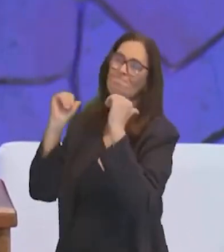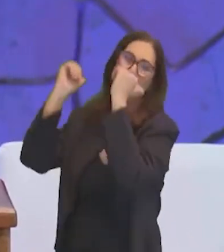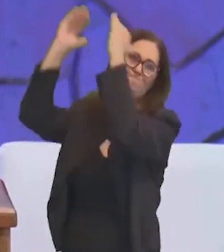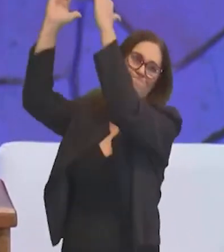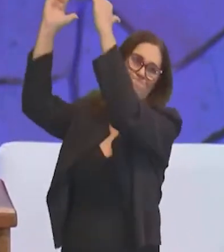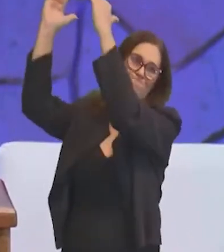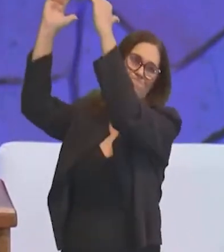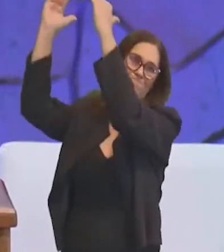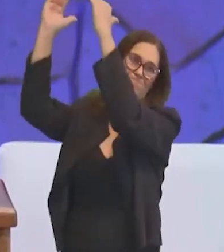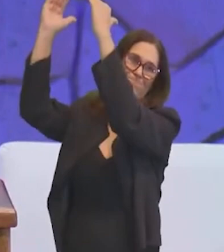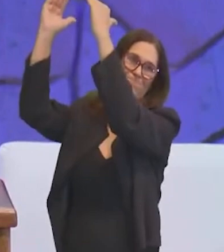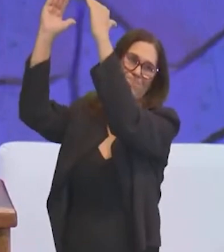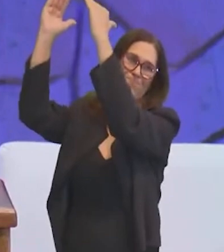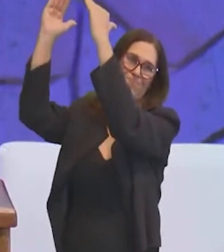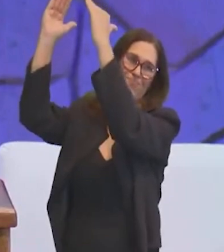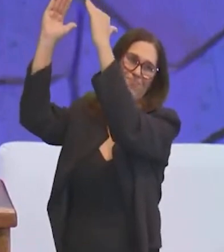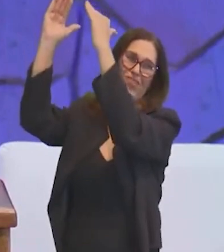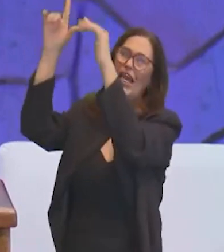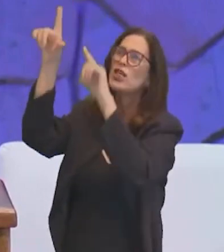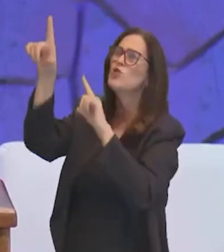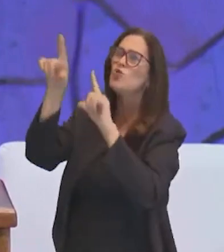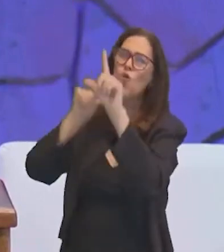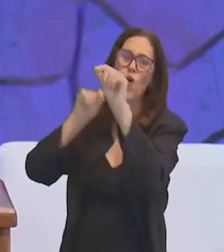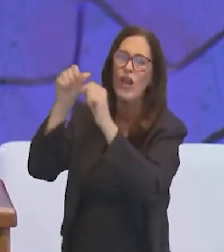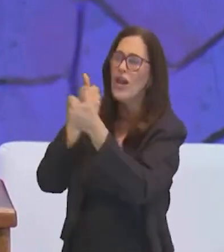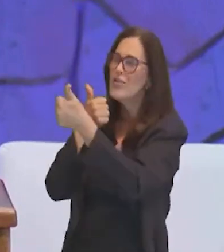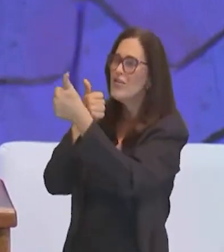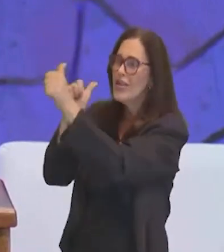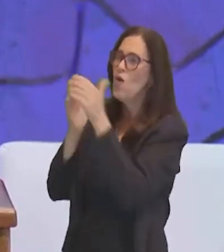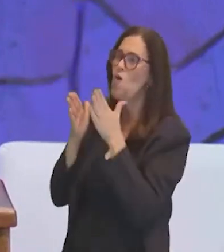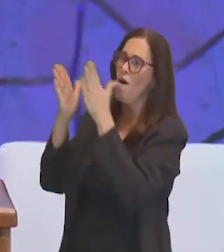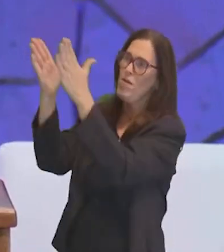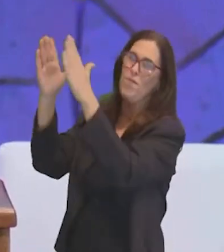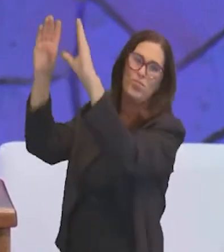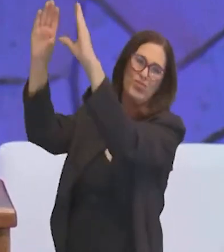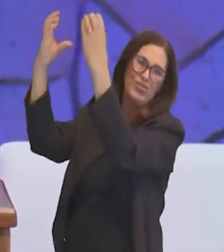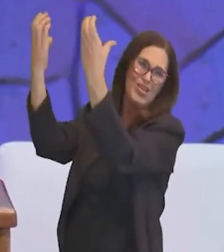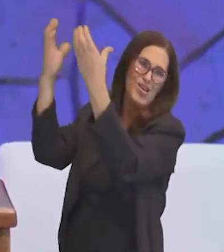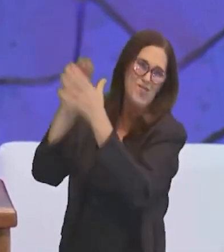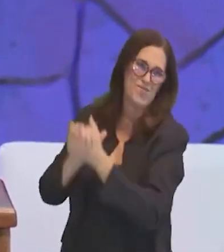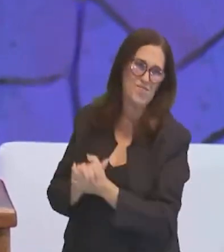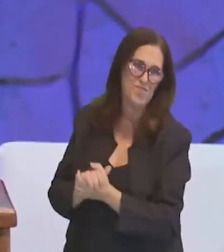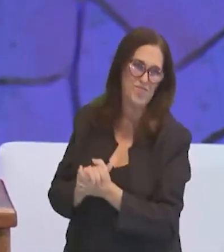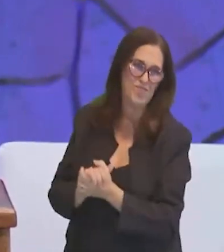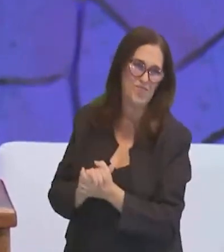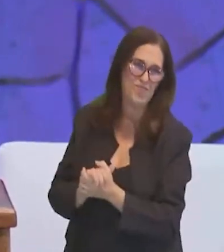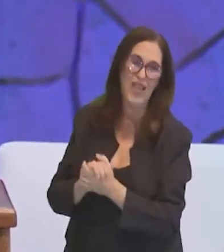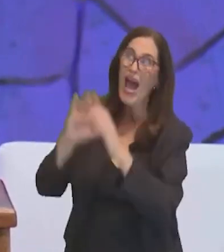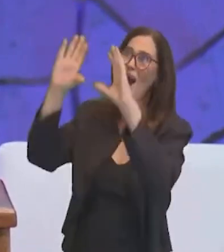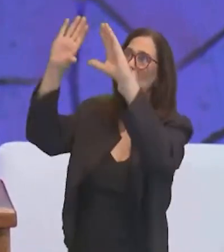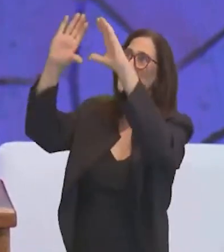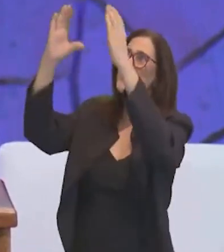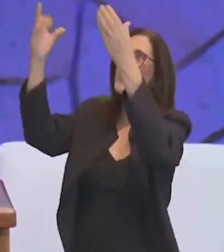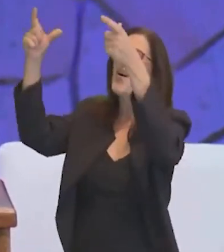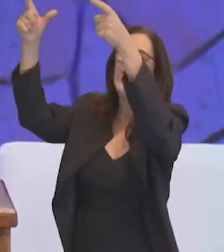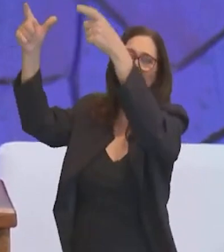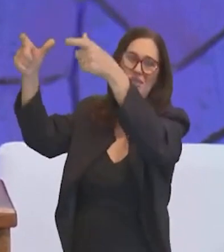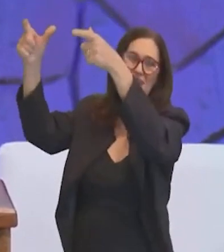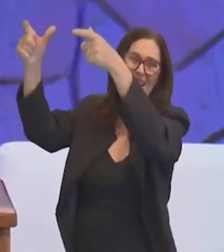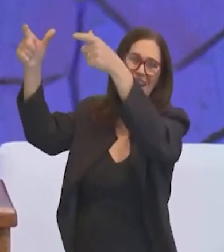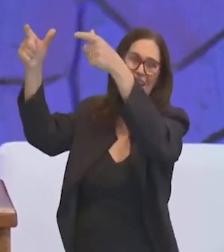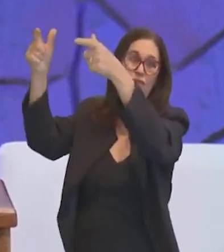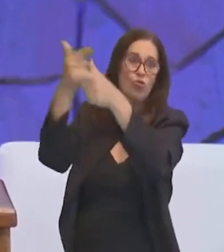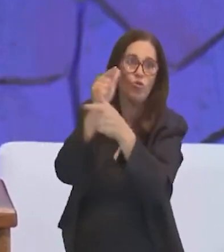Deus e escolheram seguir esse caminho. O céu é um lugar onde não tem